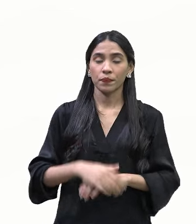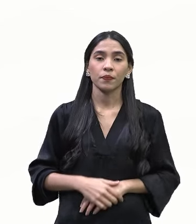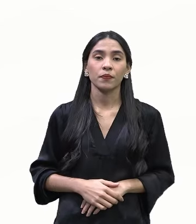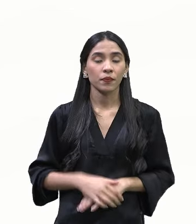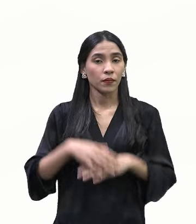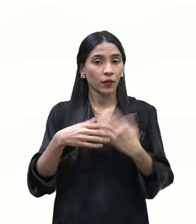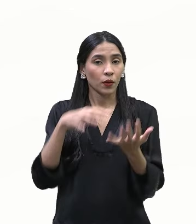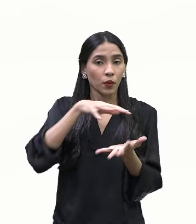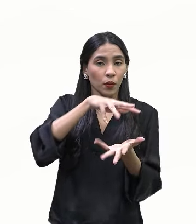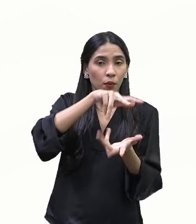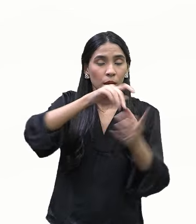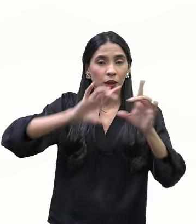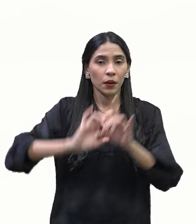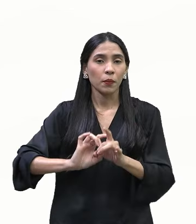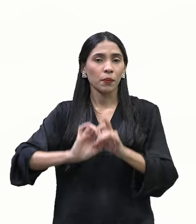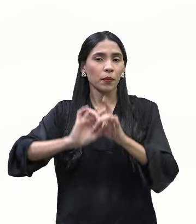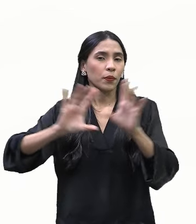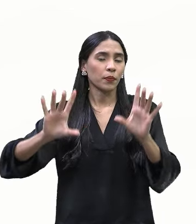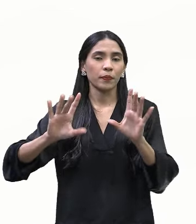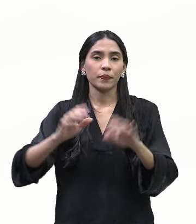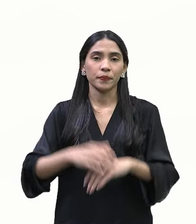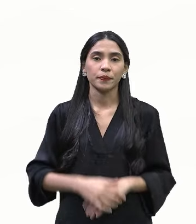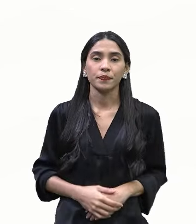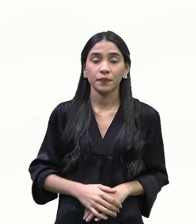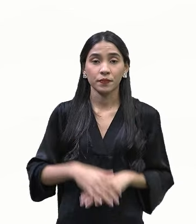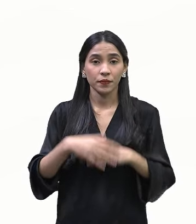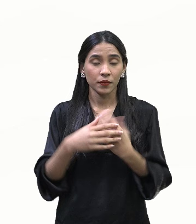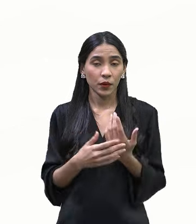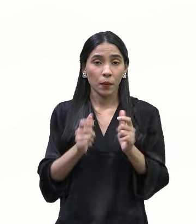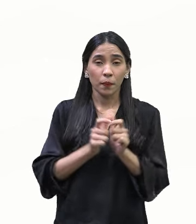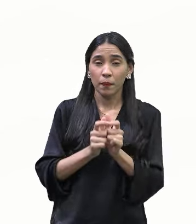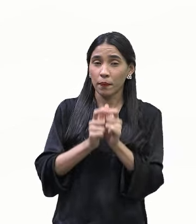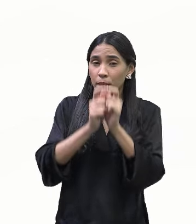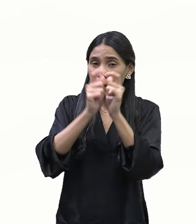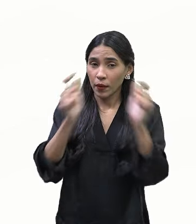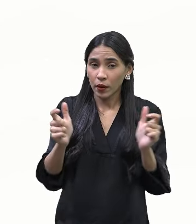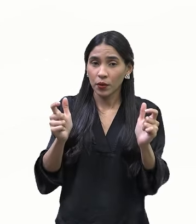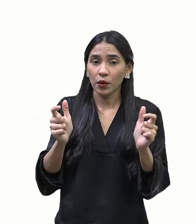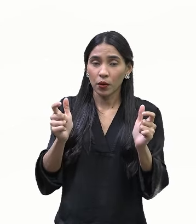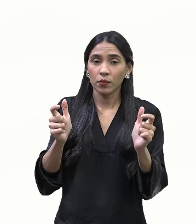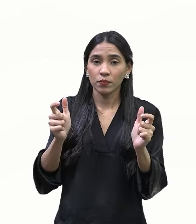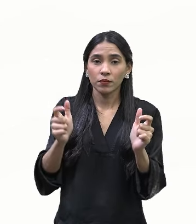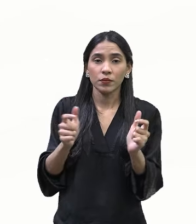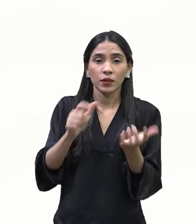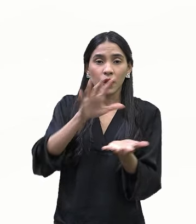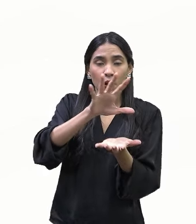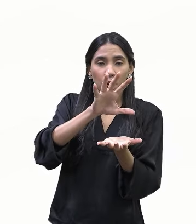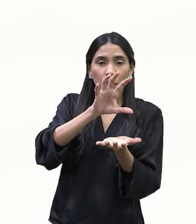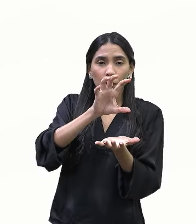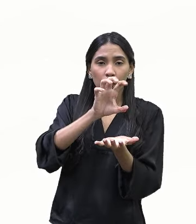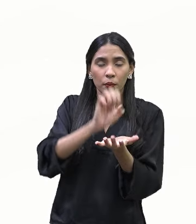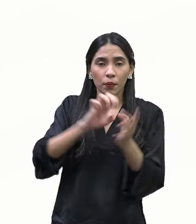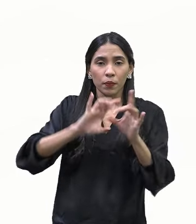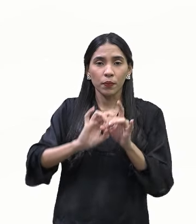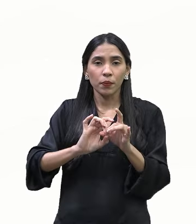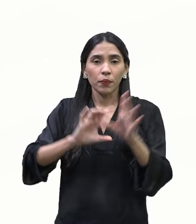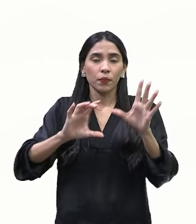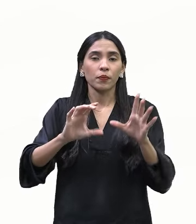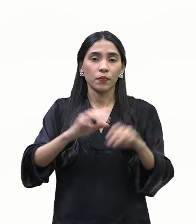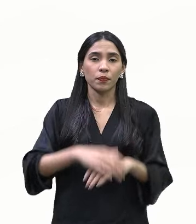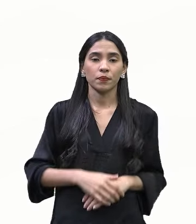E o planeta está liberando muito. Então, grande parte está sendo retida por esses gases do efeito